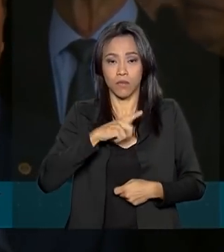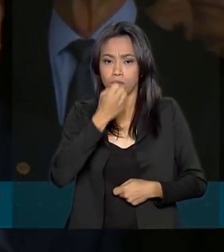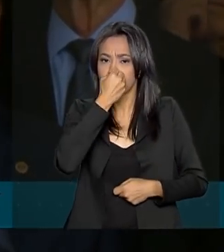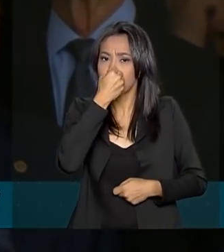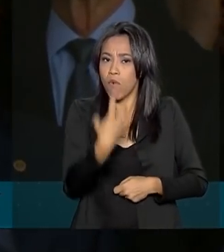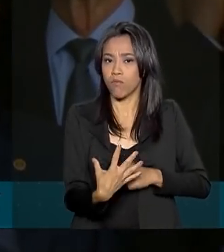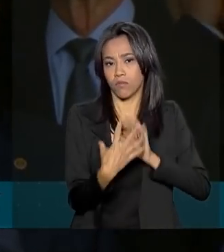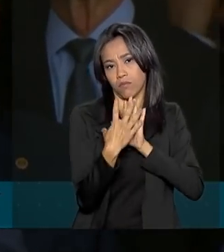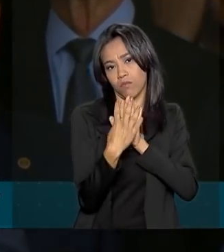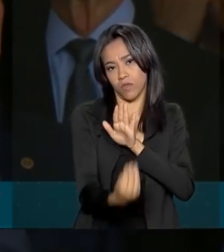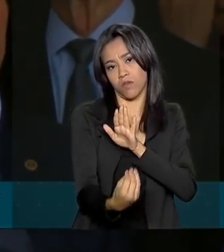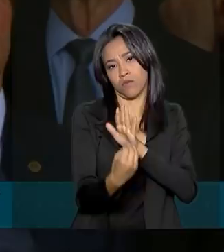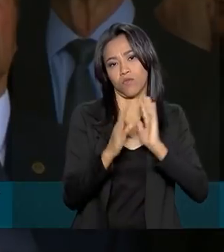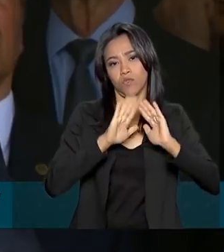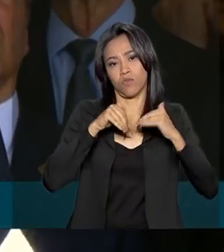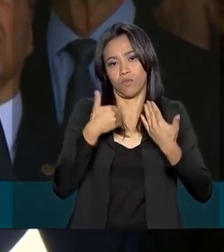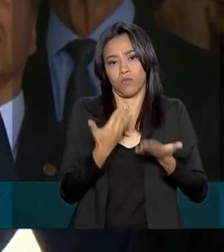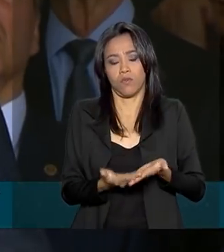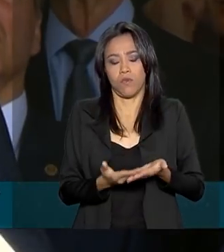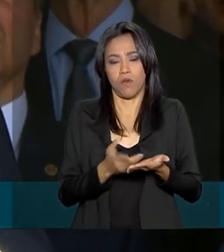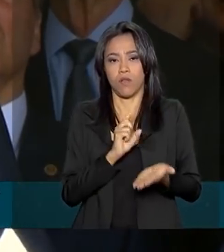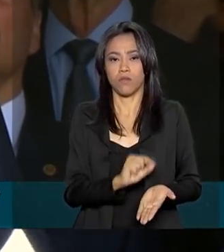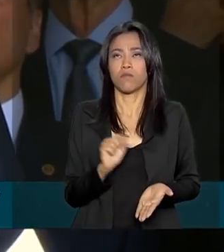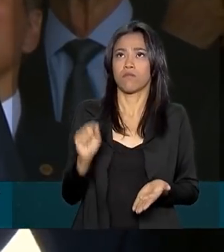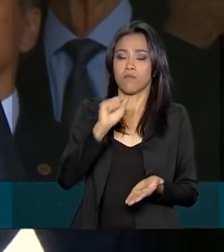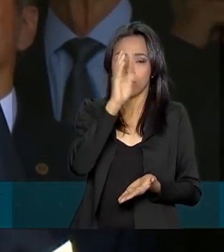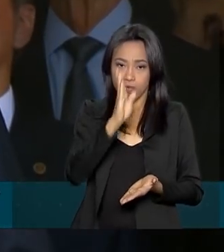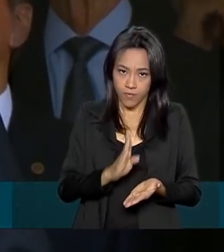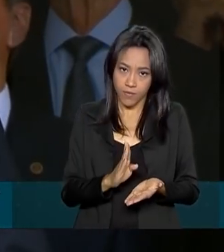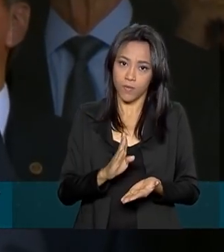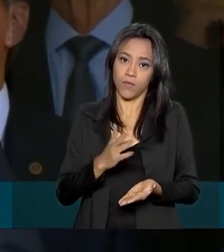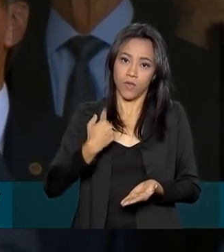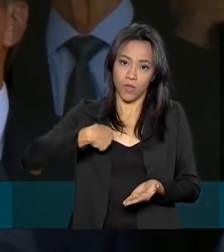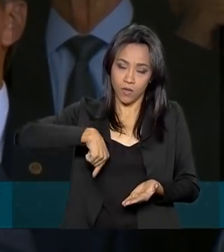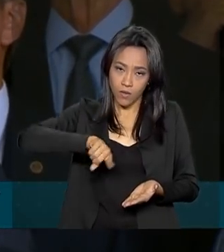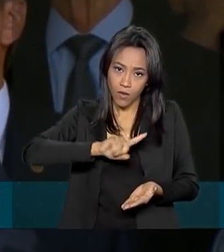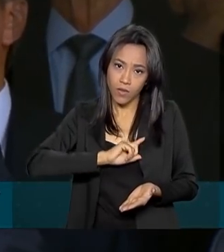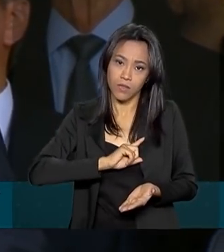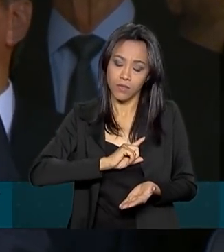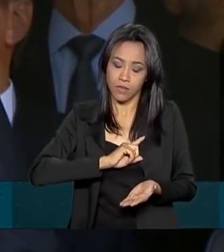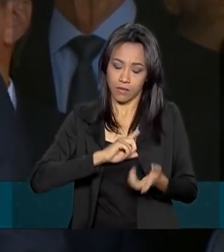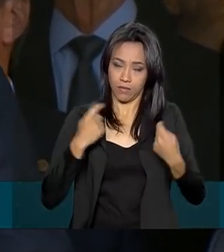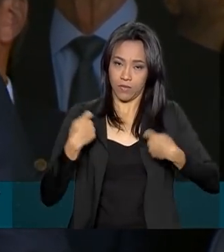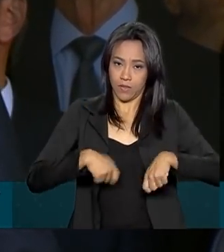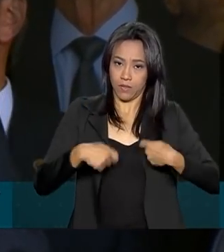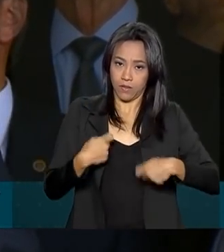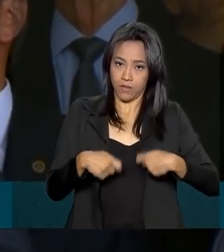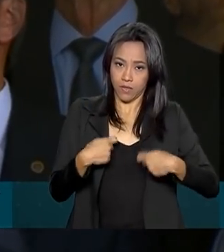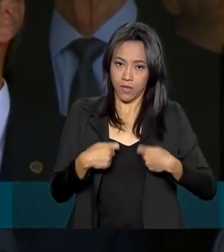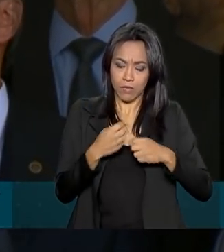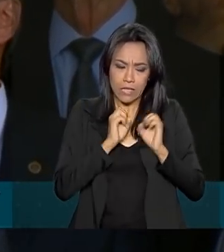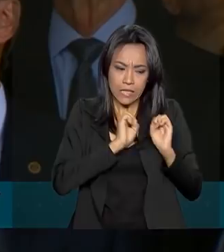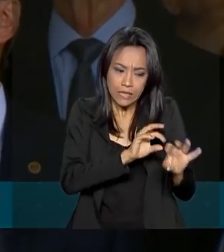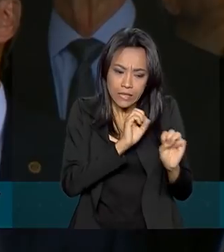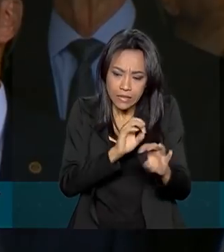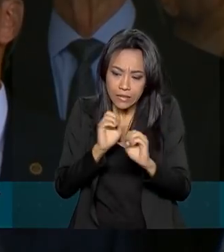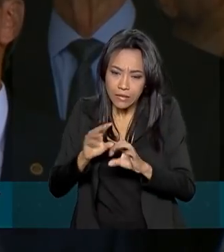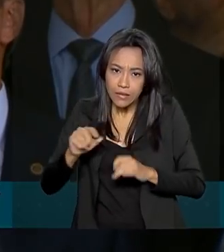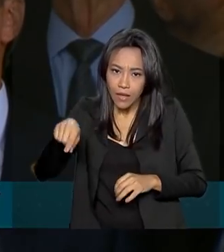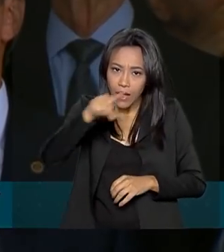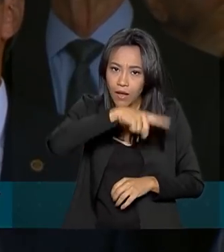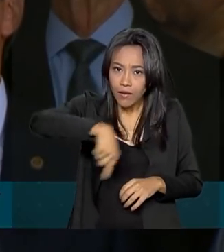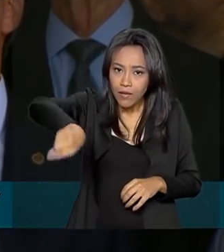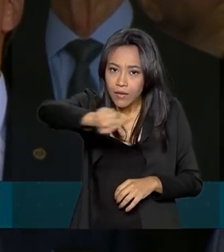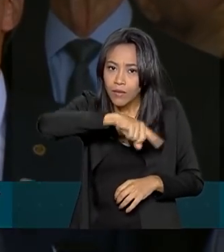de escolas em nosso Brasil e devemos incutir na cabeça da garotada